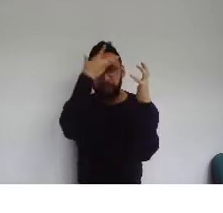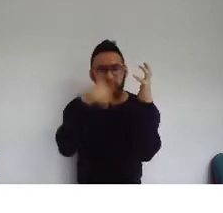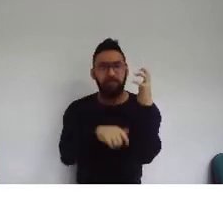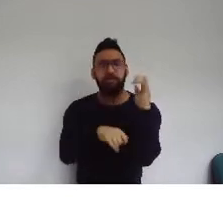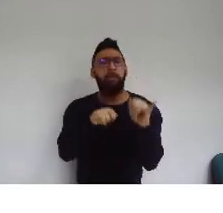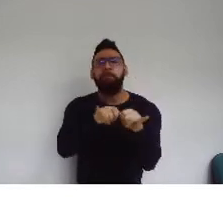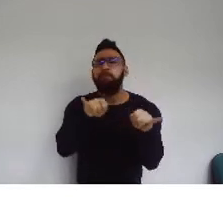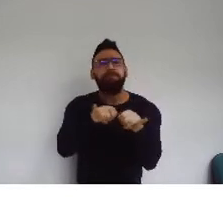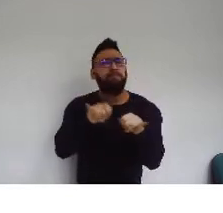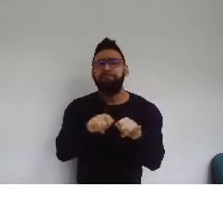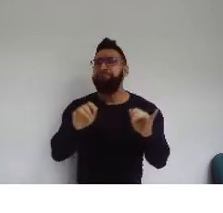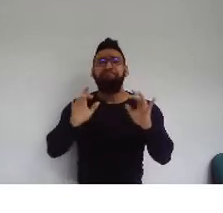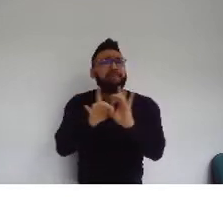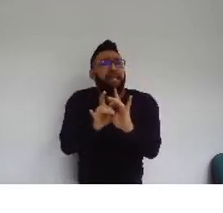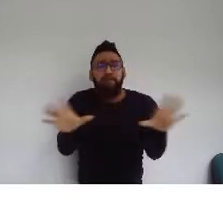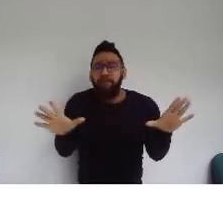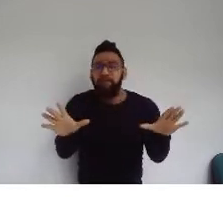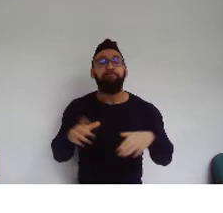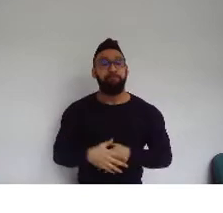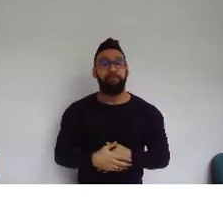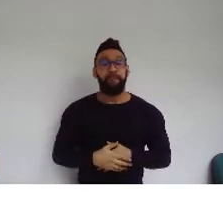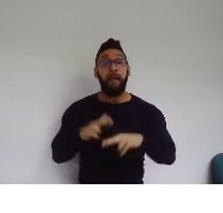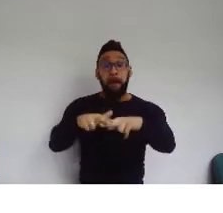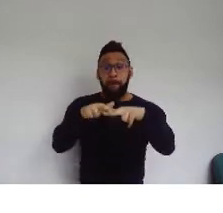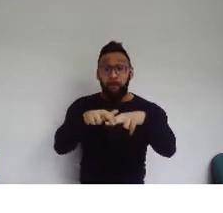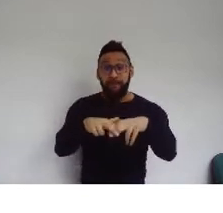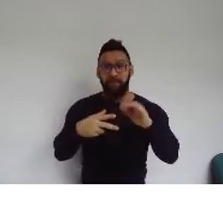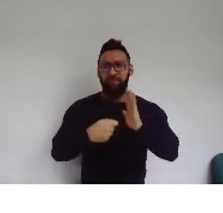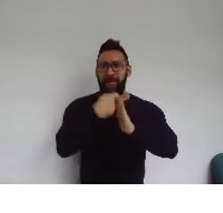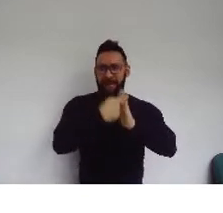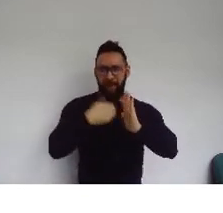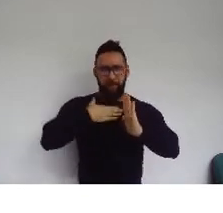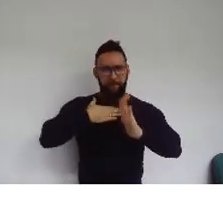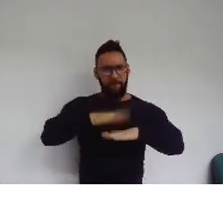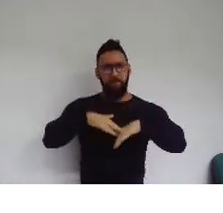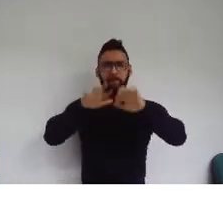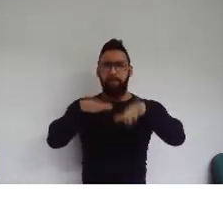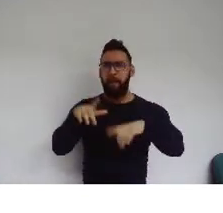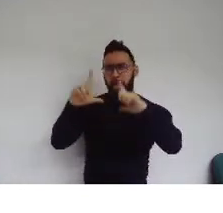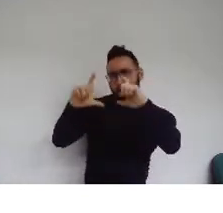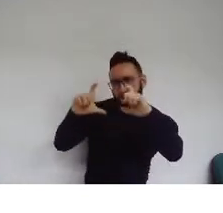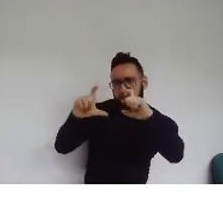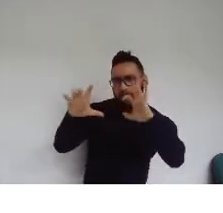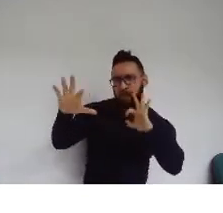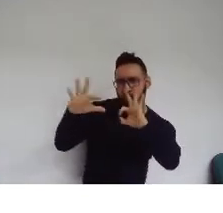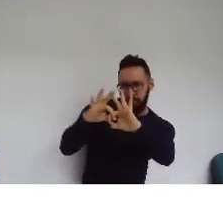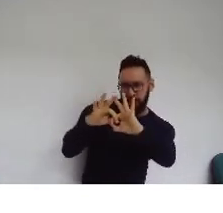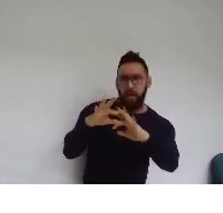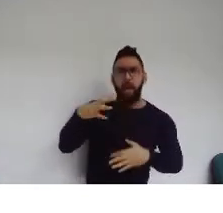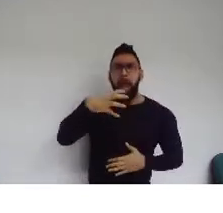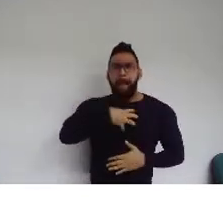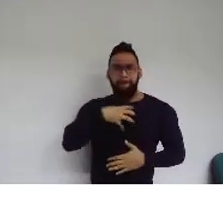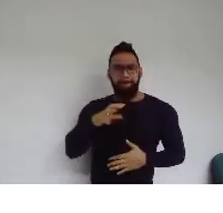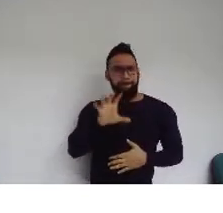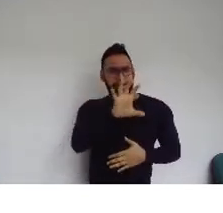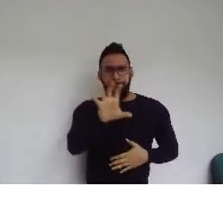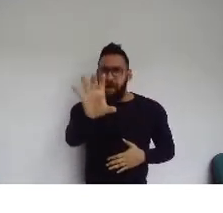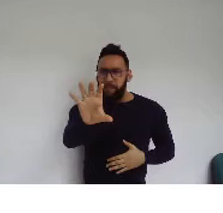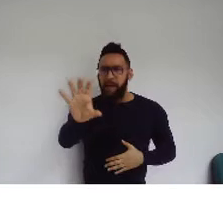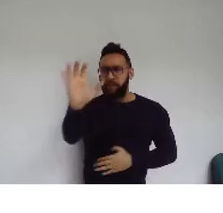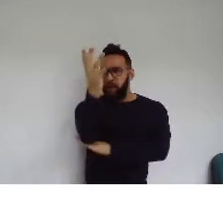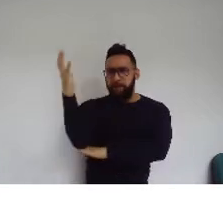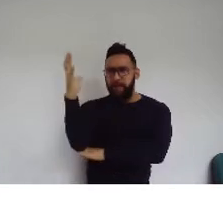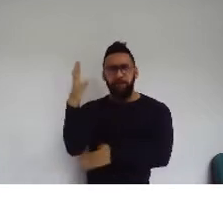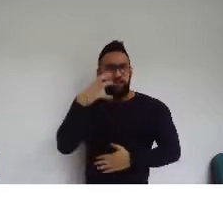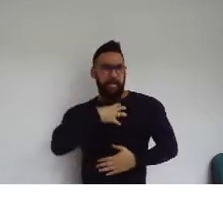eu deixei transparecer minhas semiotizações ao chamar a atenção para como metapragmaticamente